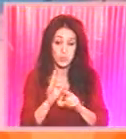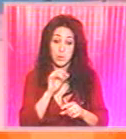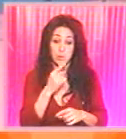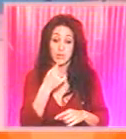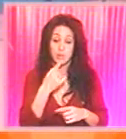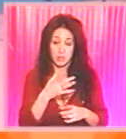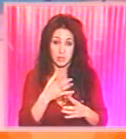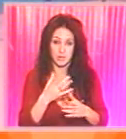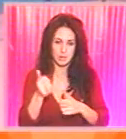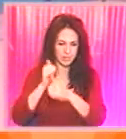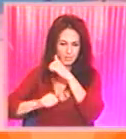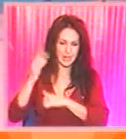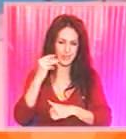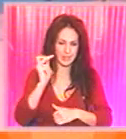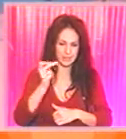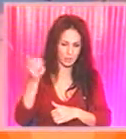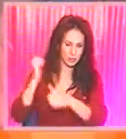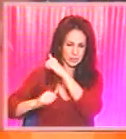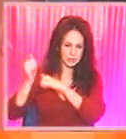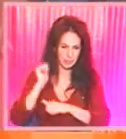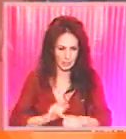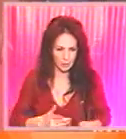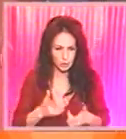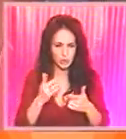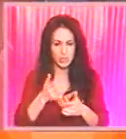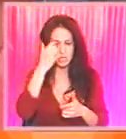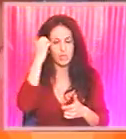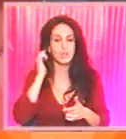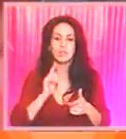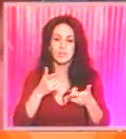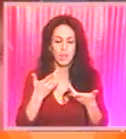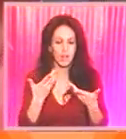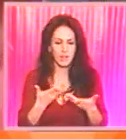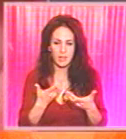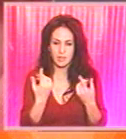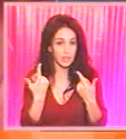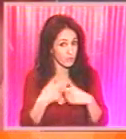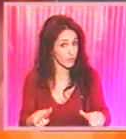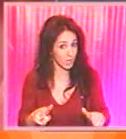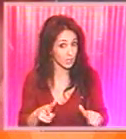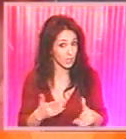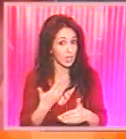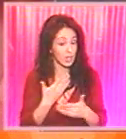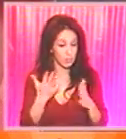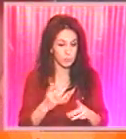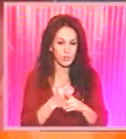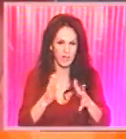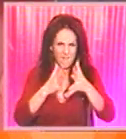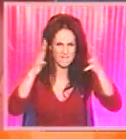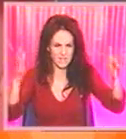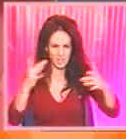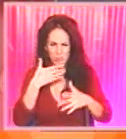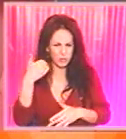para fazer um pouco uma retrospectiva, há 10 anos atrás... os terminais não tinham nada a ver com aquele que temos aqui à nossa frente. Eram grandes, não